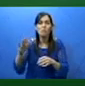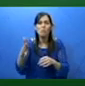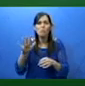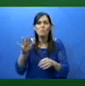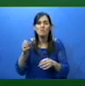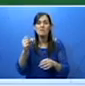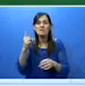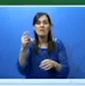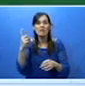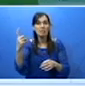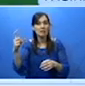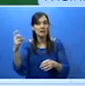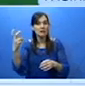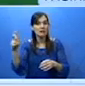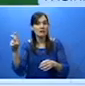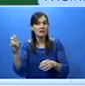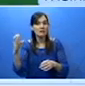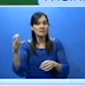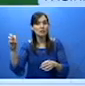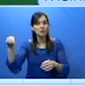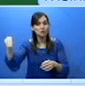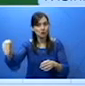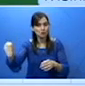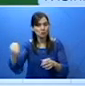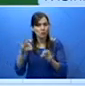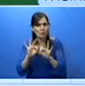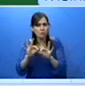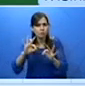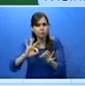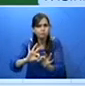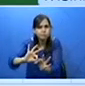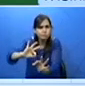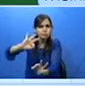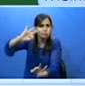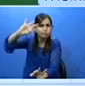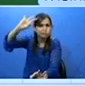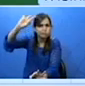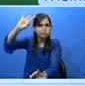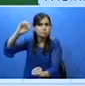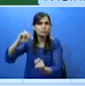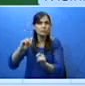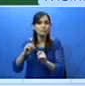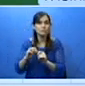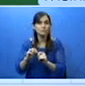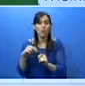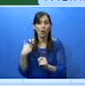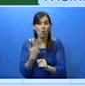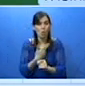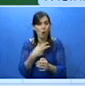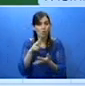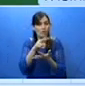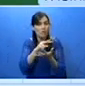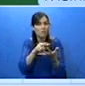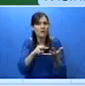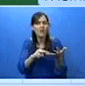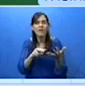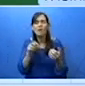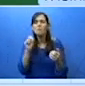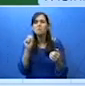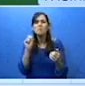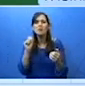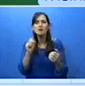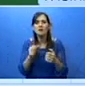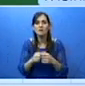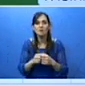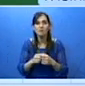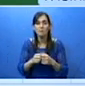centímetros, certo? De comprimento. O que nós vamos ler aqui? Aqui nós vamos ler o texto para a gente resolver o